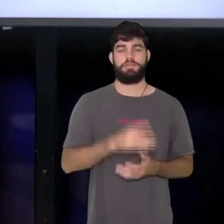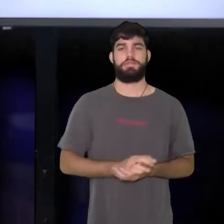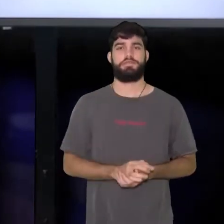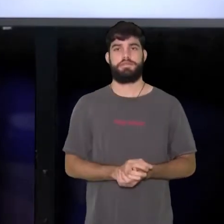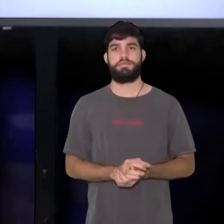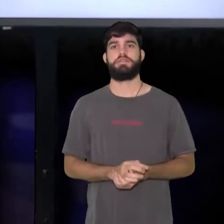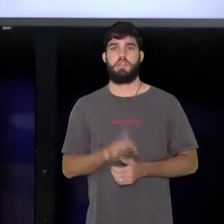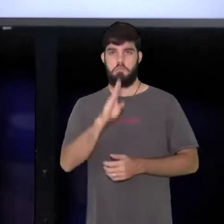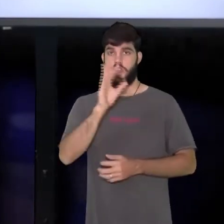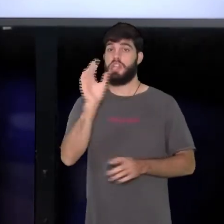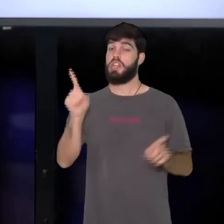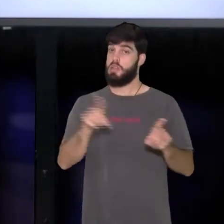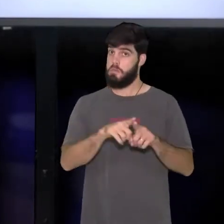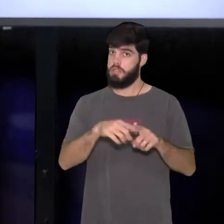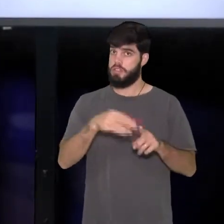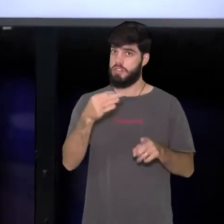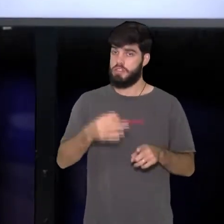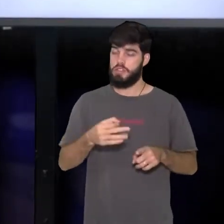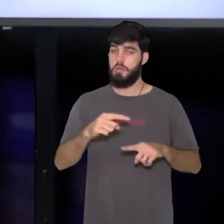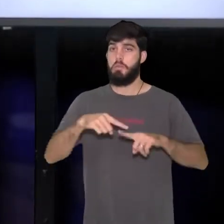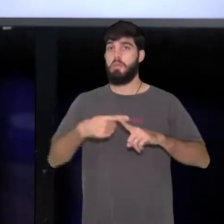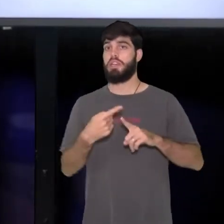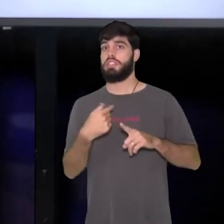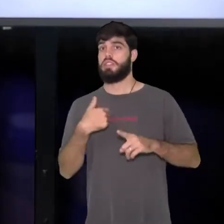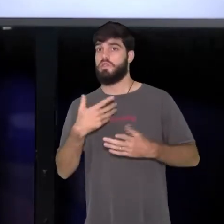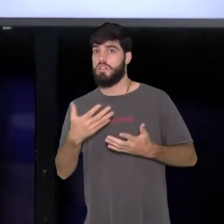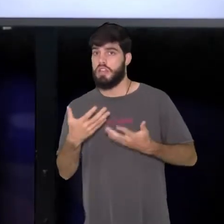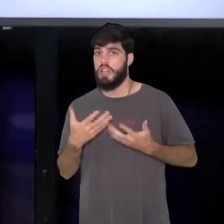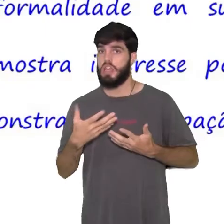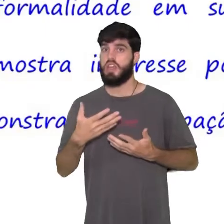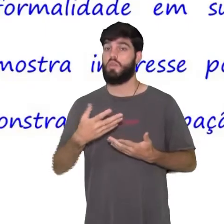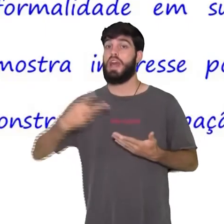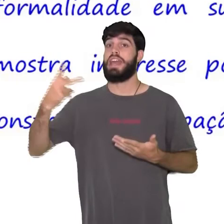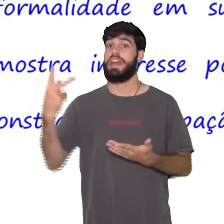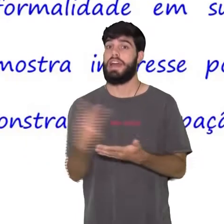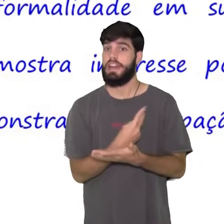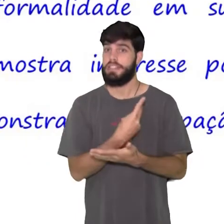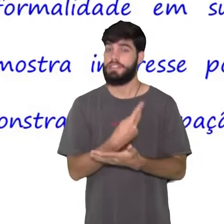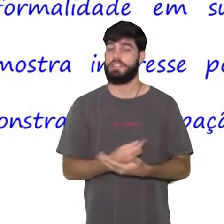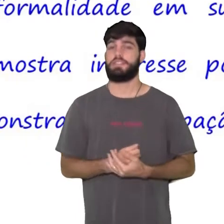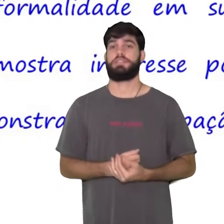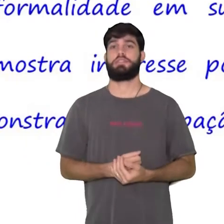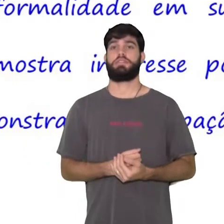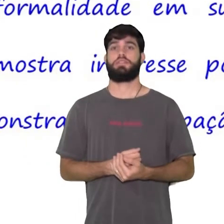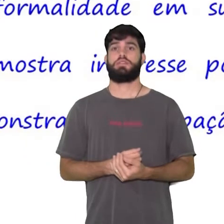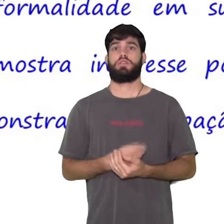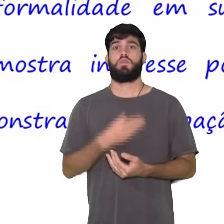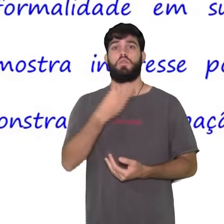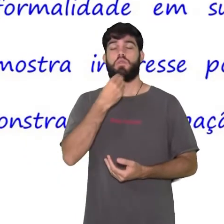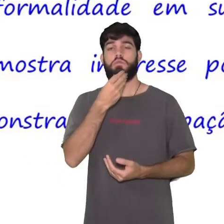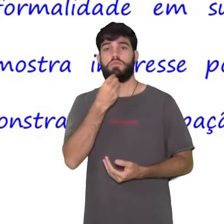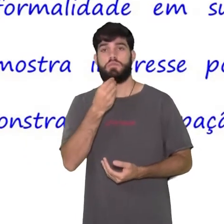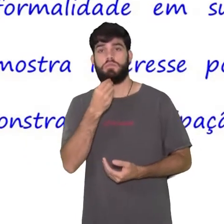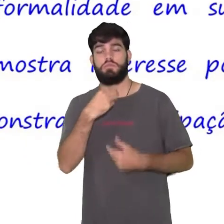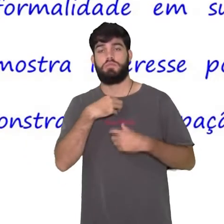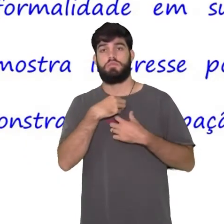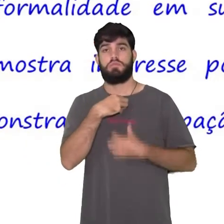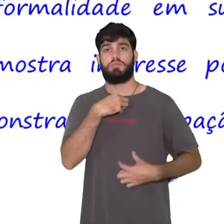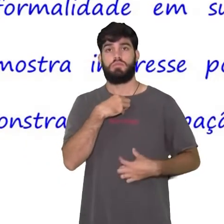também está certa, mas eu quero a inadequação. Vamos para a letra C. O candidato, de terno e gravata,